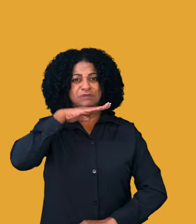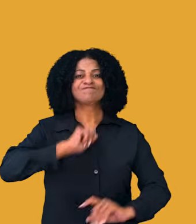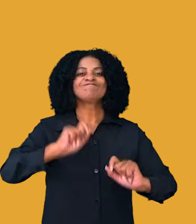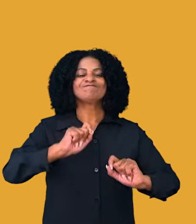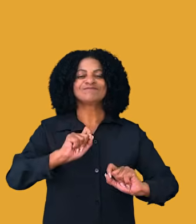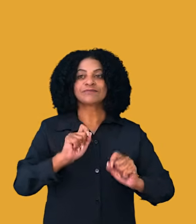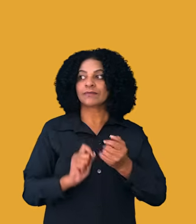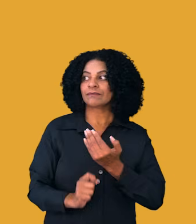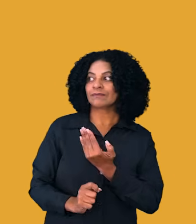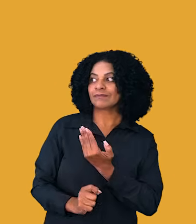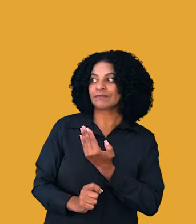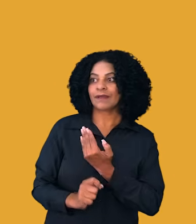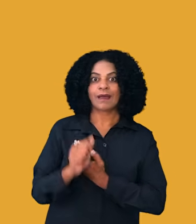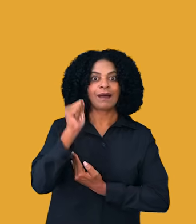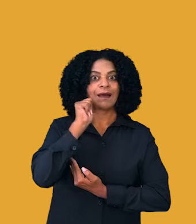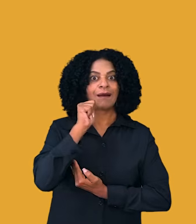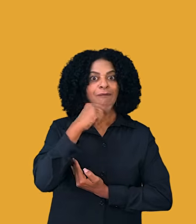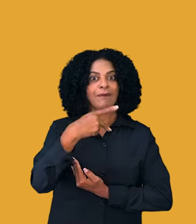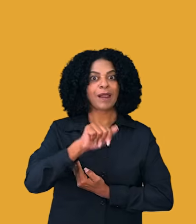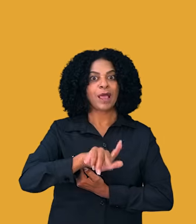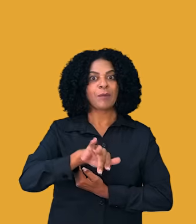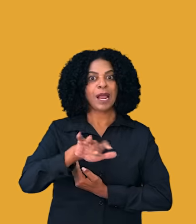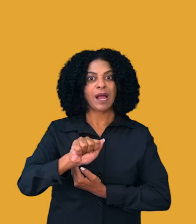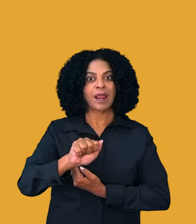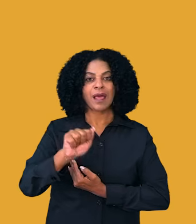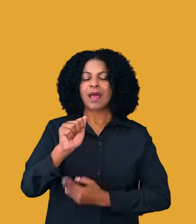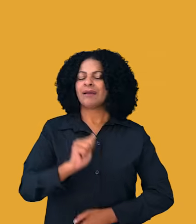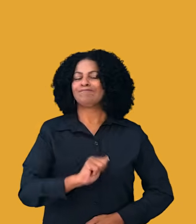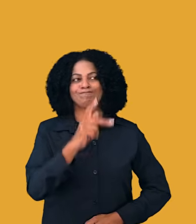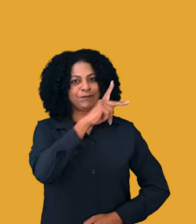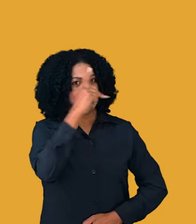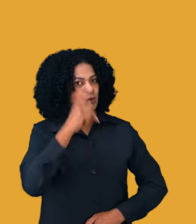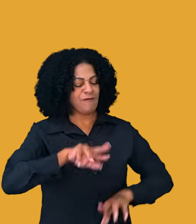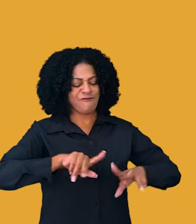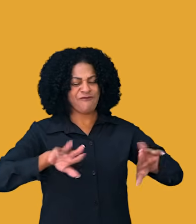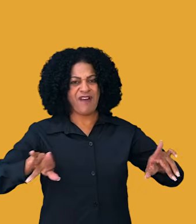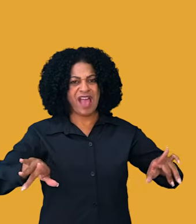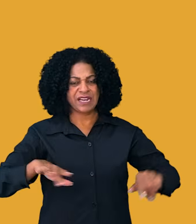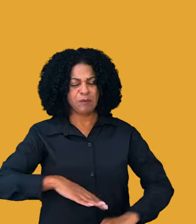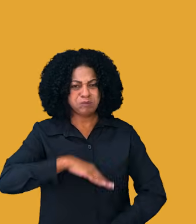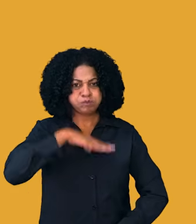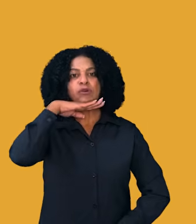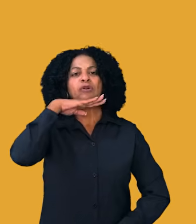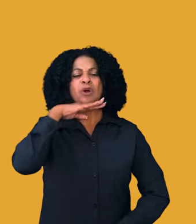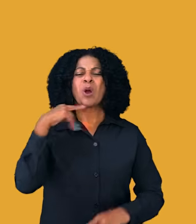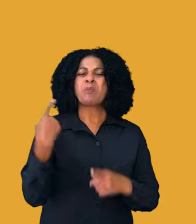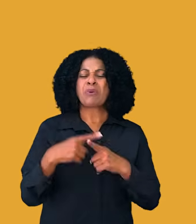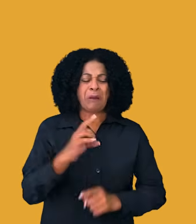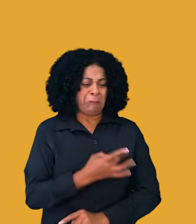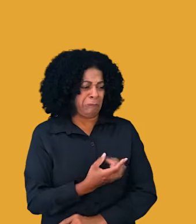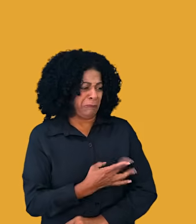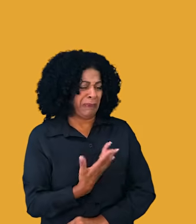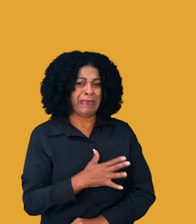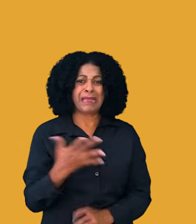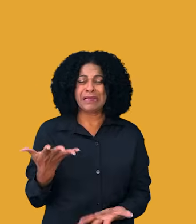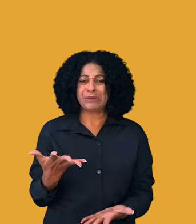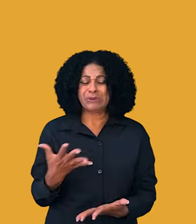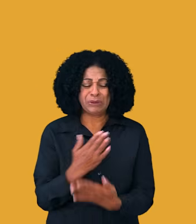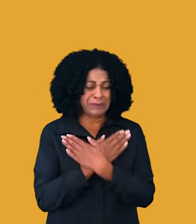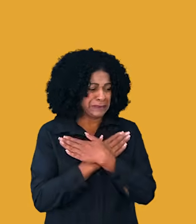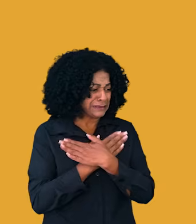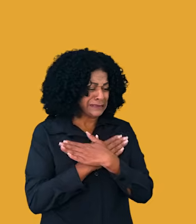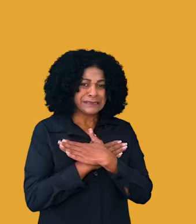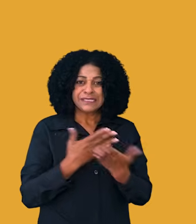esses comentários. A Paula escreveu assim: tem muita gente sofrendo burnout, mas engolindo calado, com medo de perder empregos